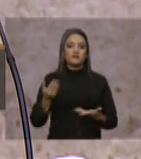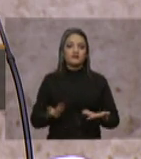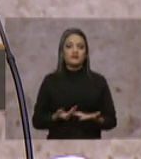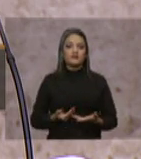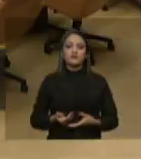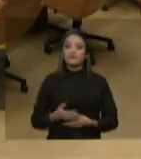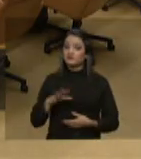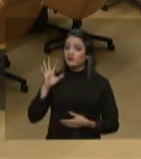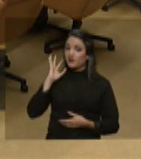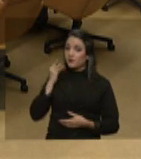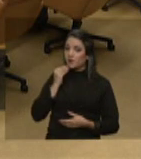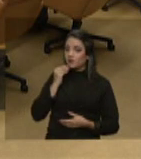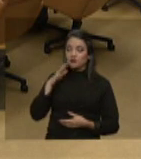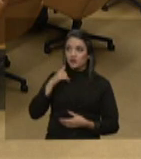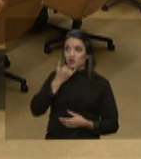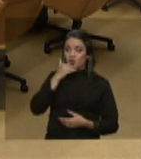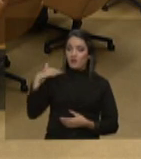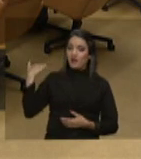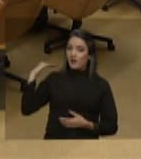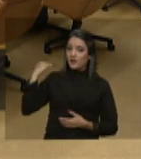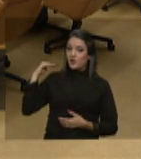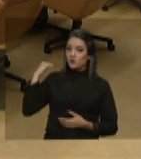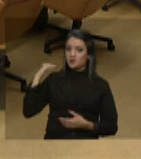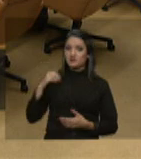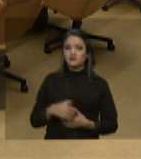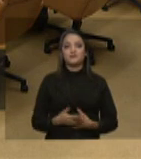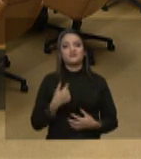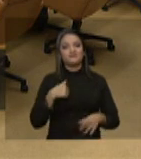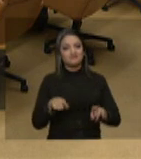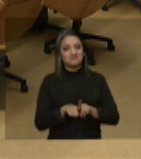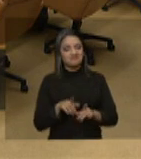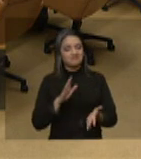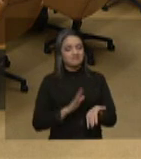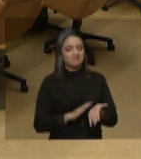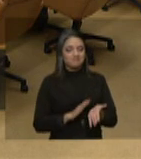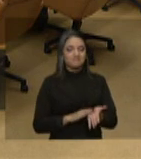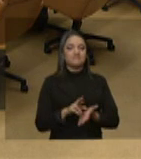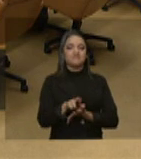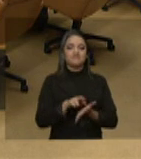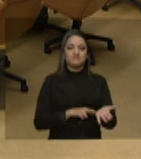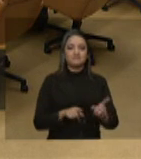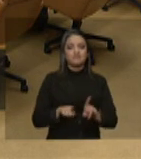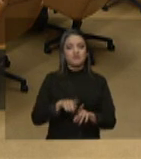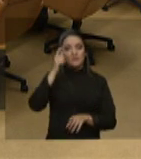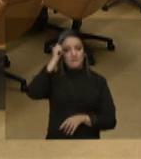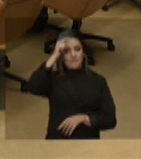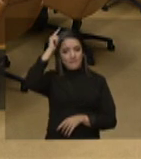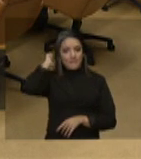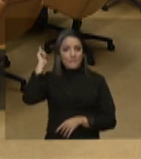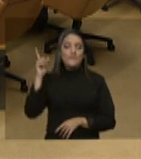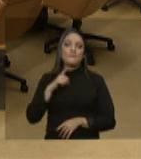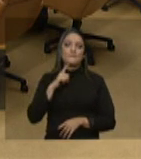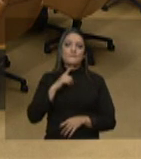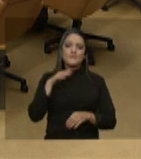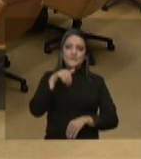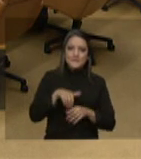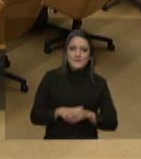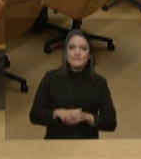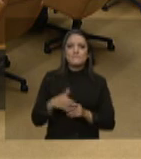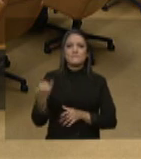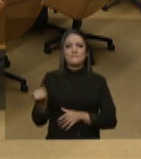também eu senhora Presidente cumprimentando ministros relator Ministro Alexandre que traz um voto também vertical sobre a matéria